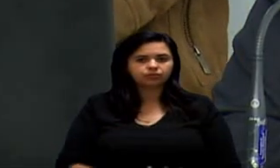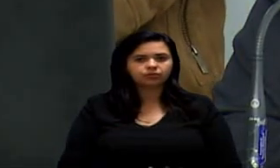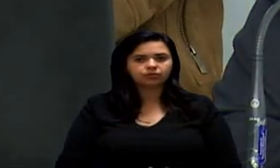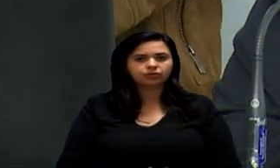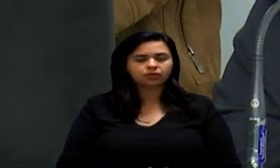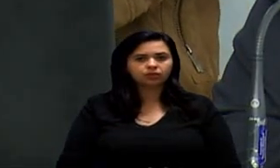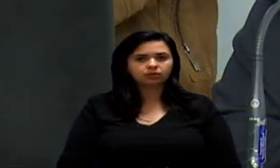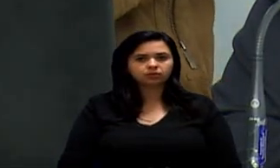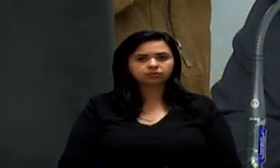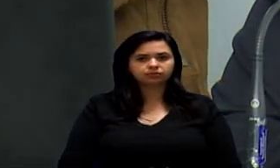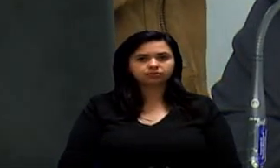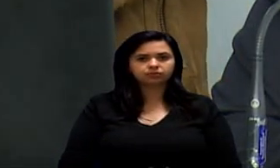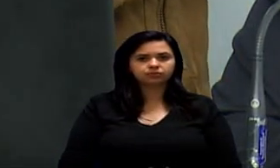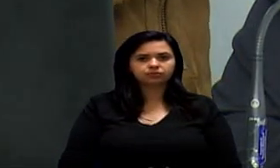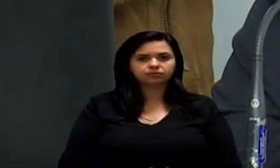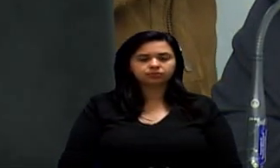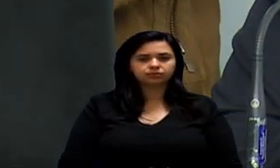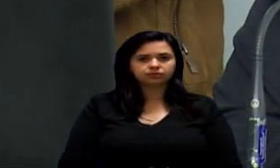colocar...